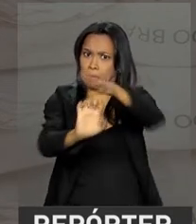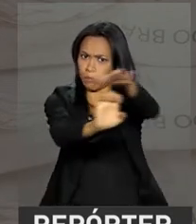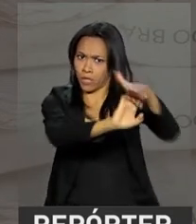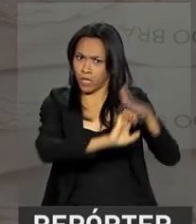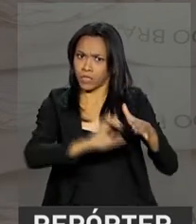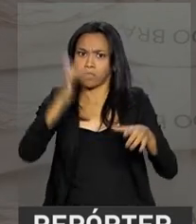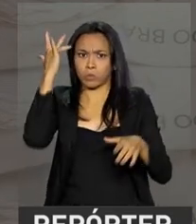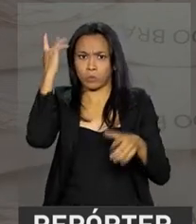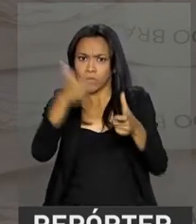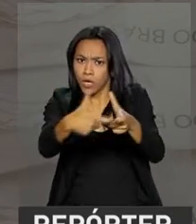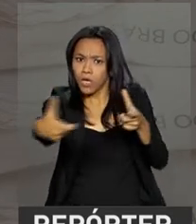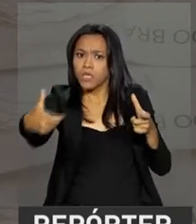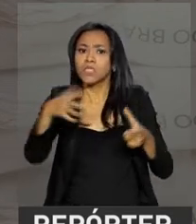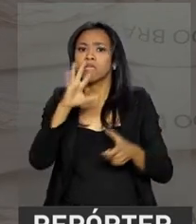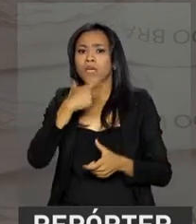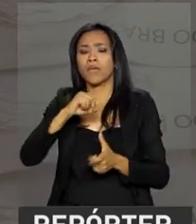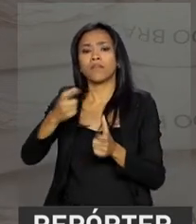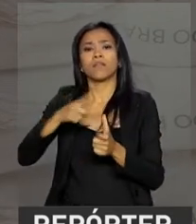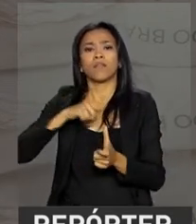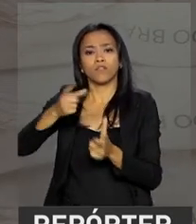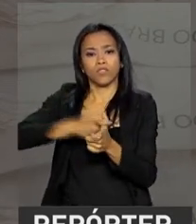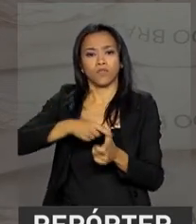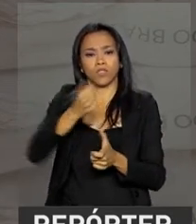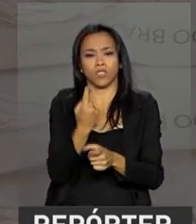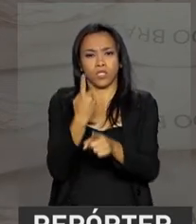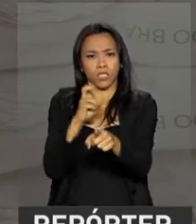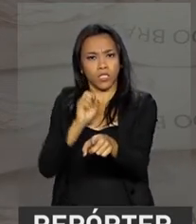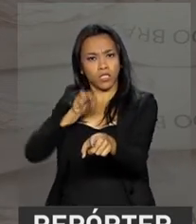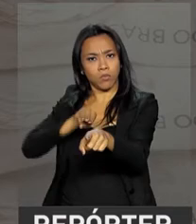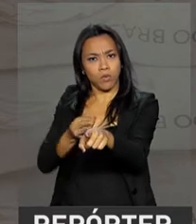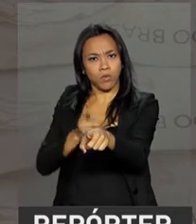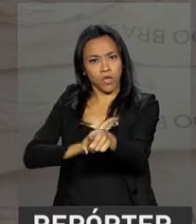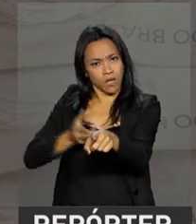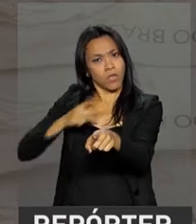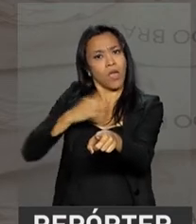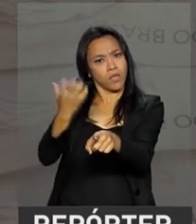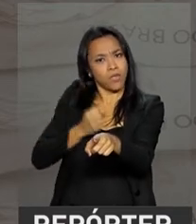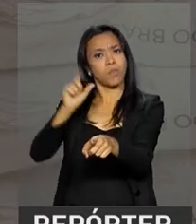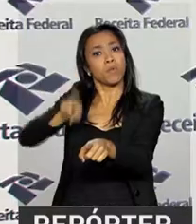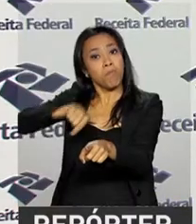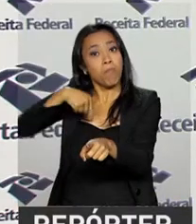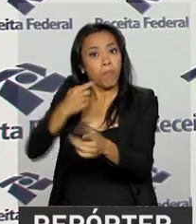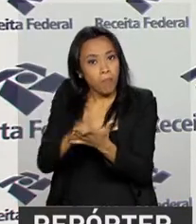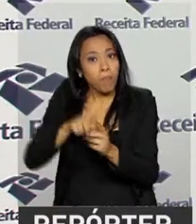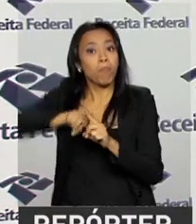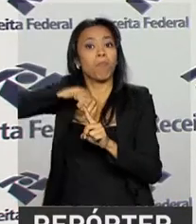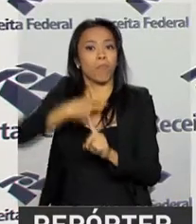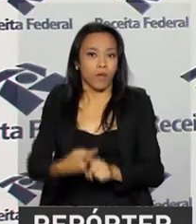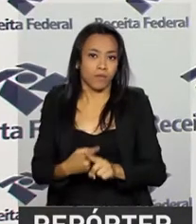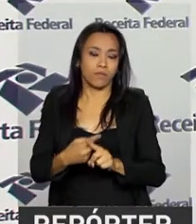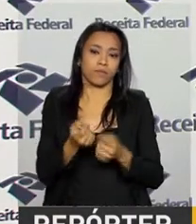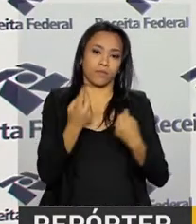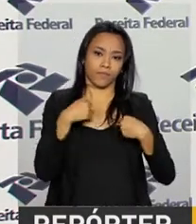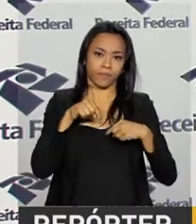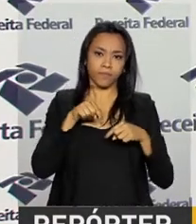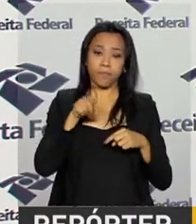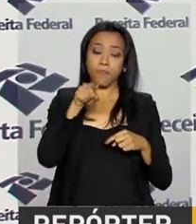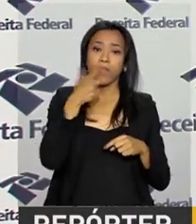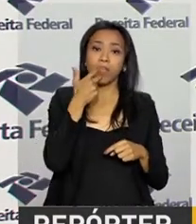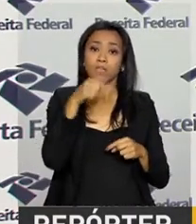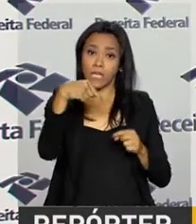mas quem tiver dívidas de no máximo 15 milhões de reais recebe ainda mais benefícios esse programa e beneficia